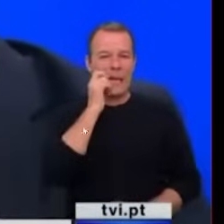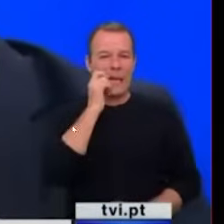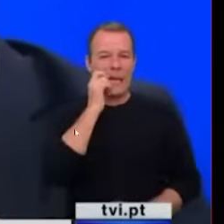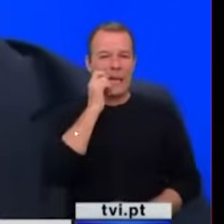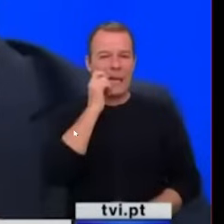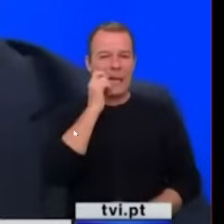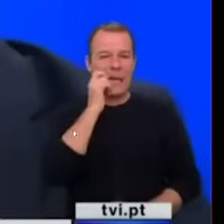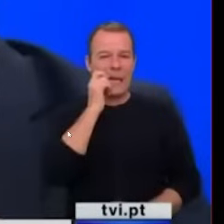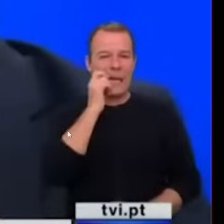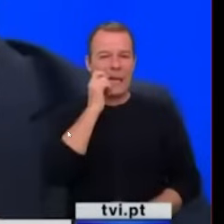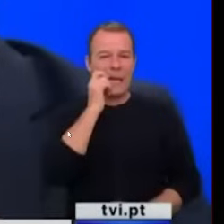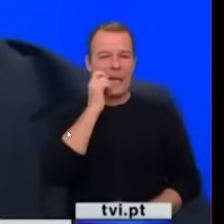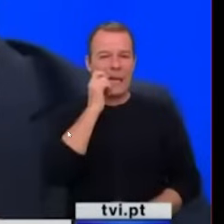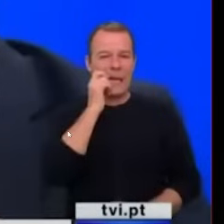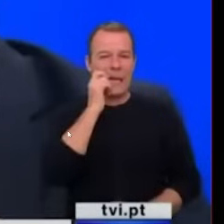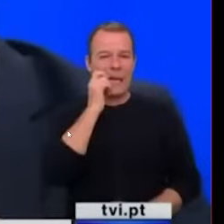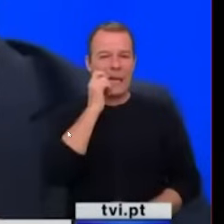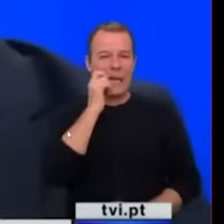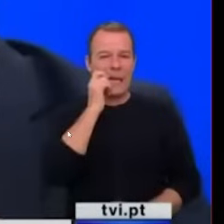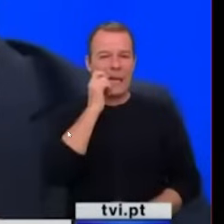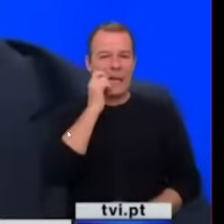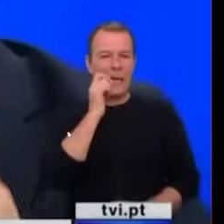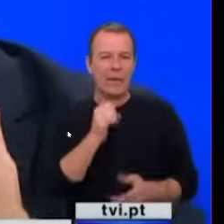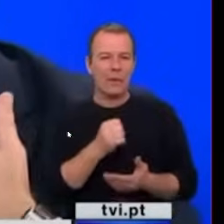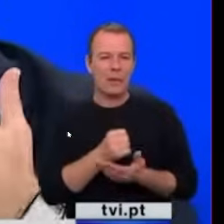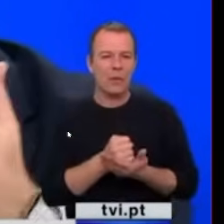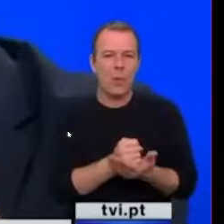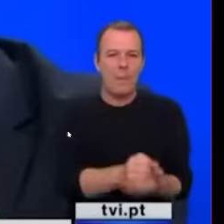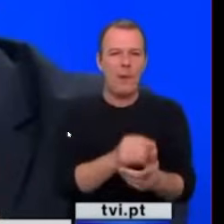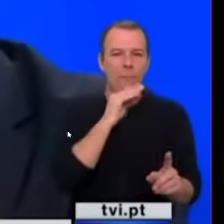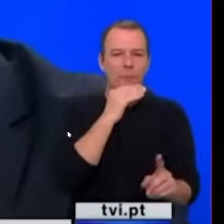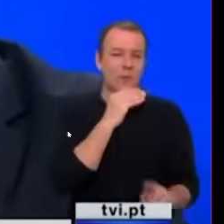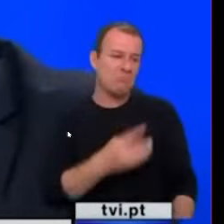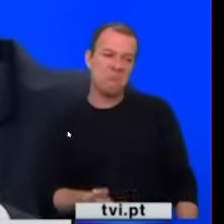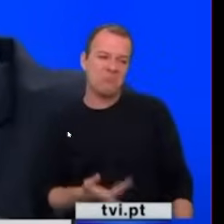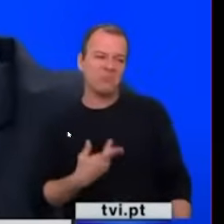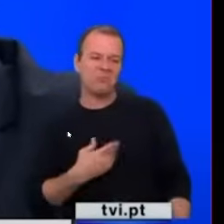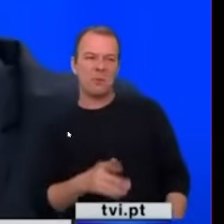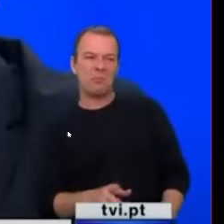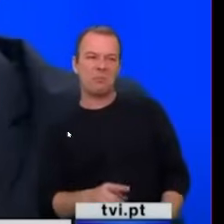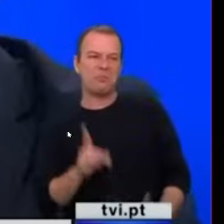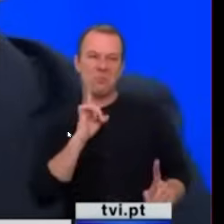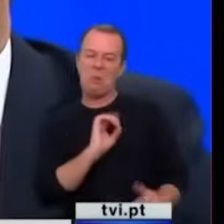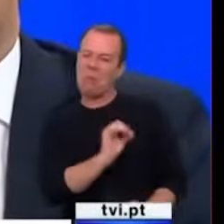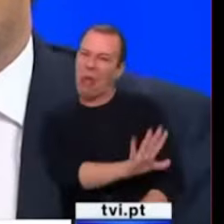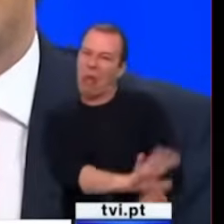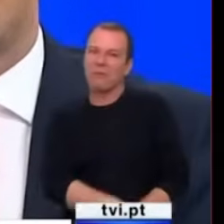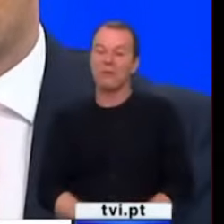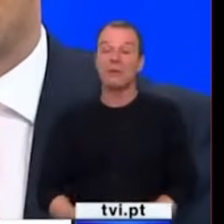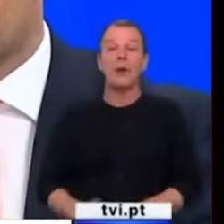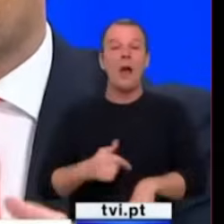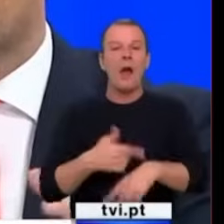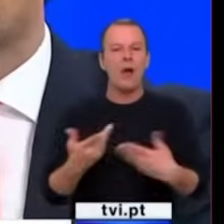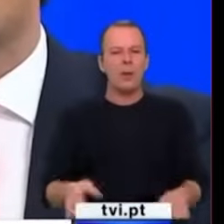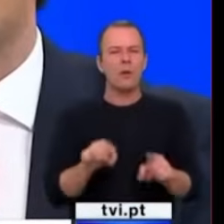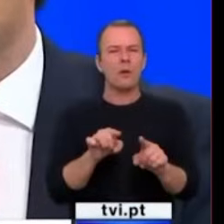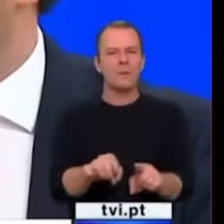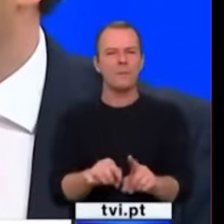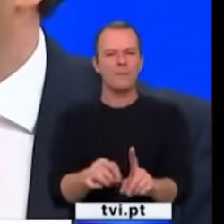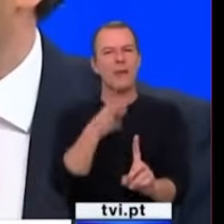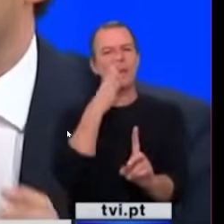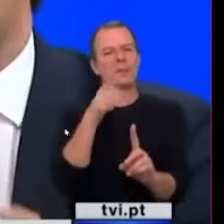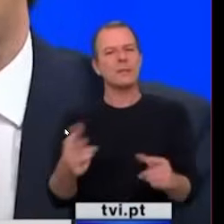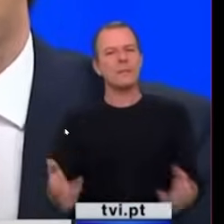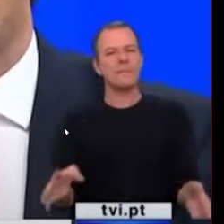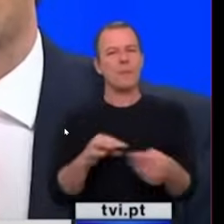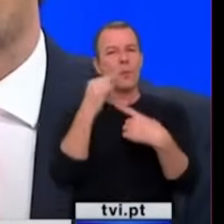assim não estão ao lado da polícia o que é que isso quer dizer agora deixa-me dizer-lhe uma coisa O P Santos acabou de ter agora uma expressão ar T